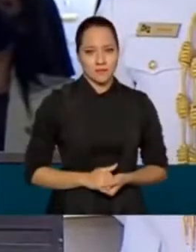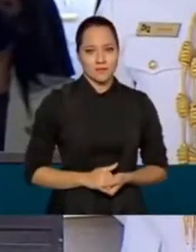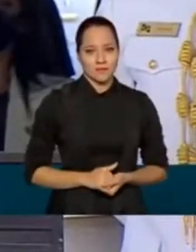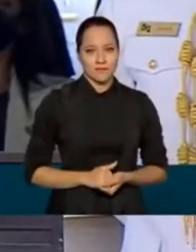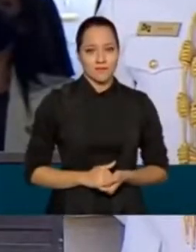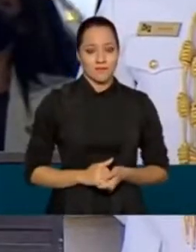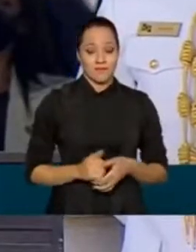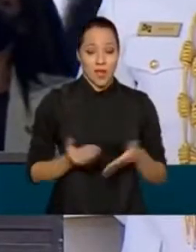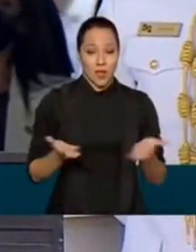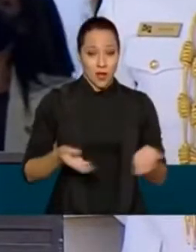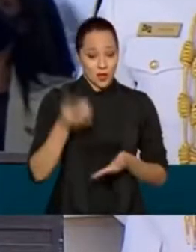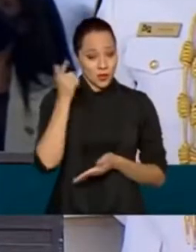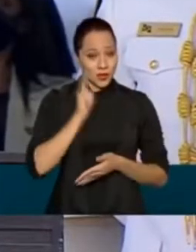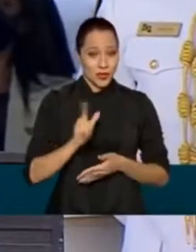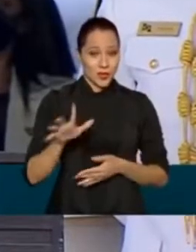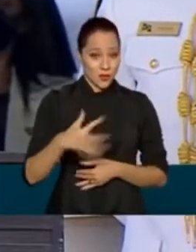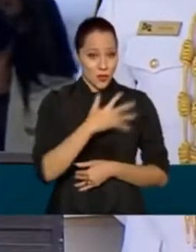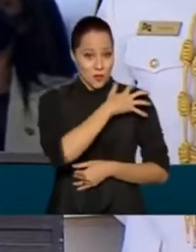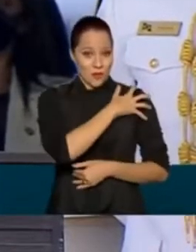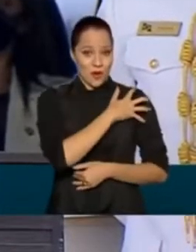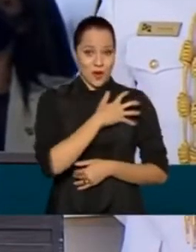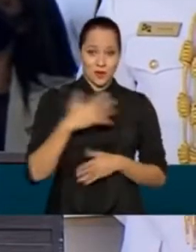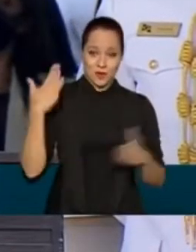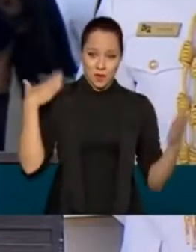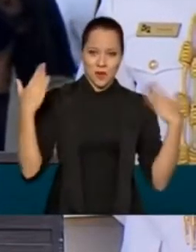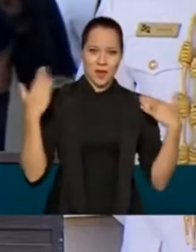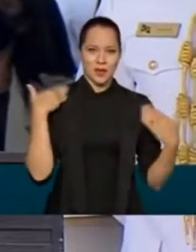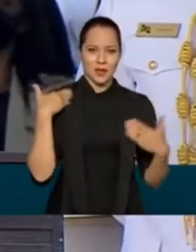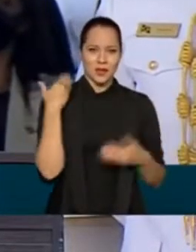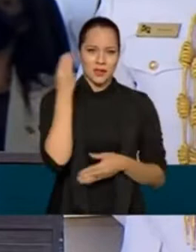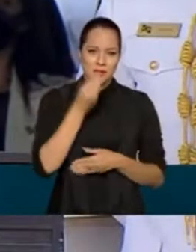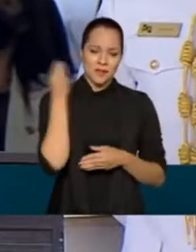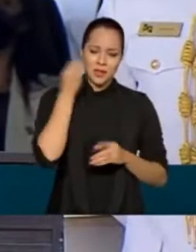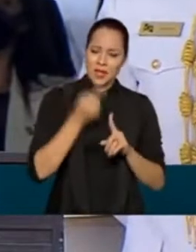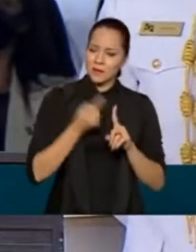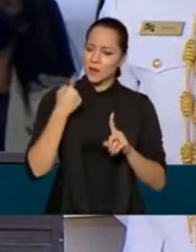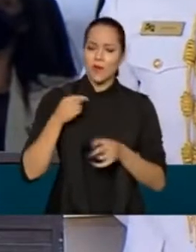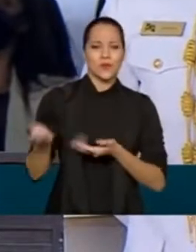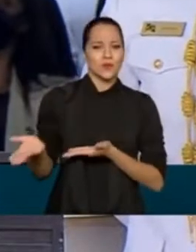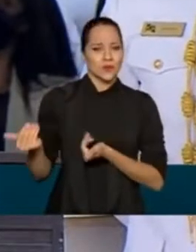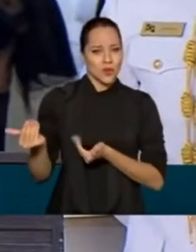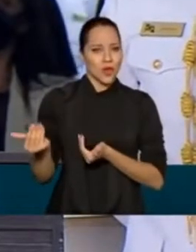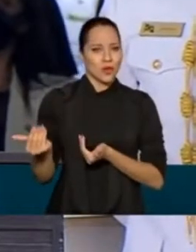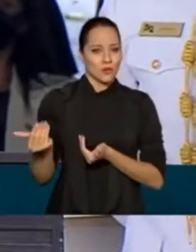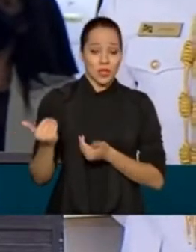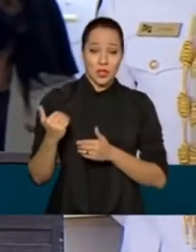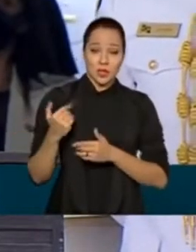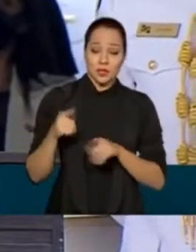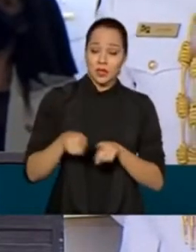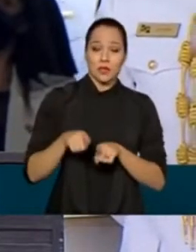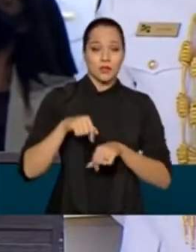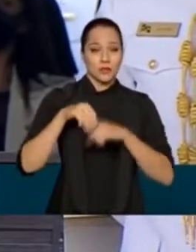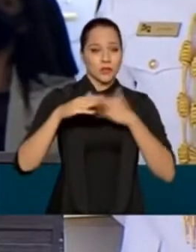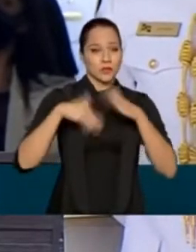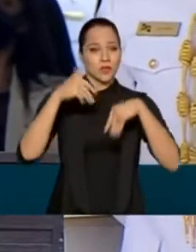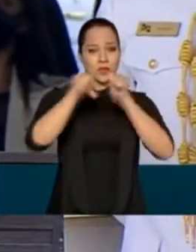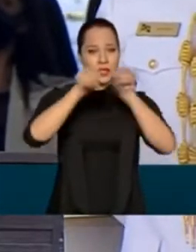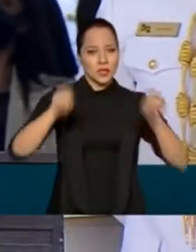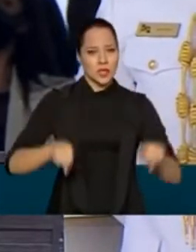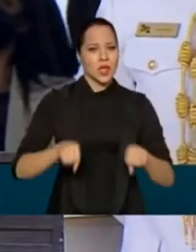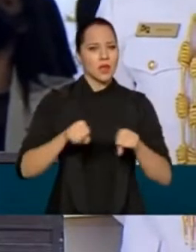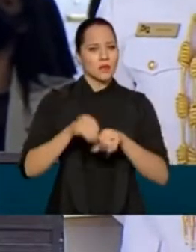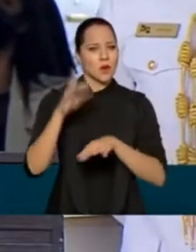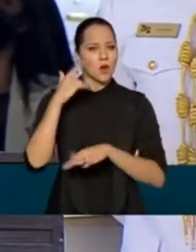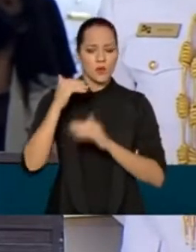Chego ao comando da Marinha, tendo experimentado o lado operativo enquanto jovem oficial, desenvolvido sistemas e modelos complexos